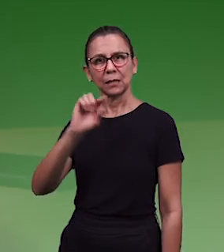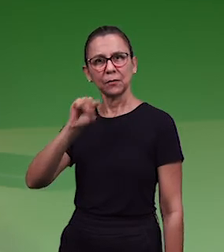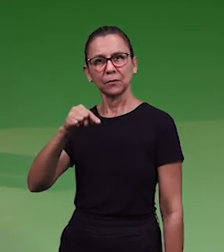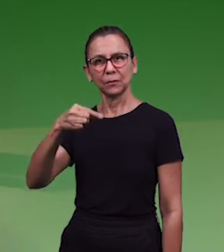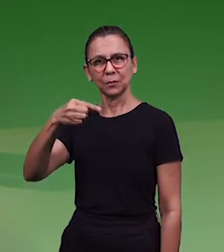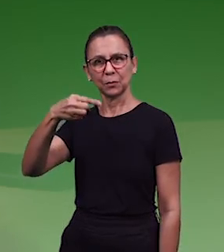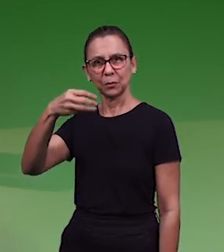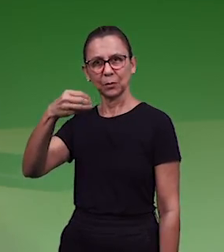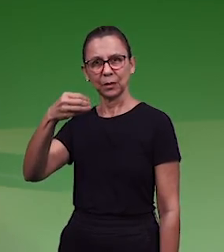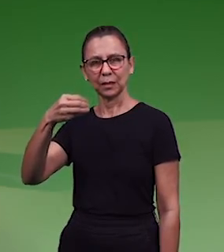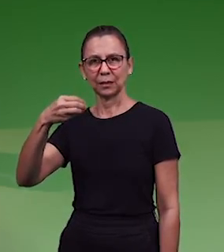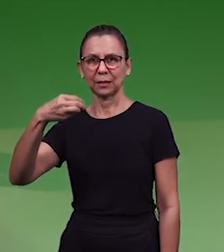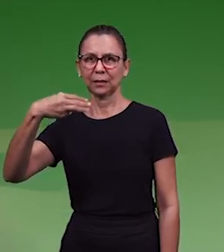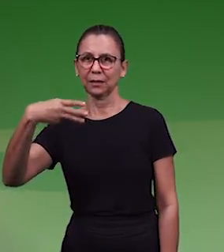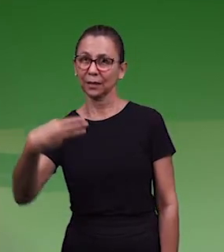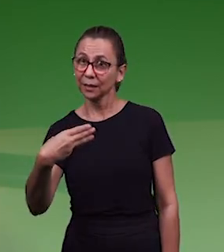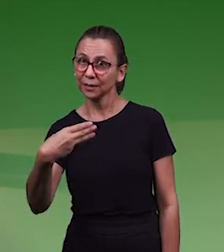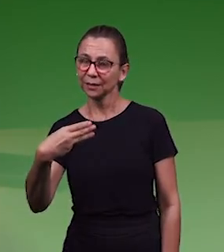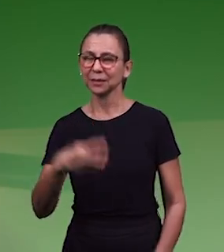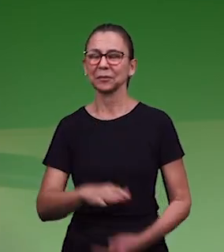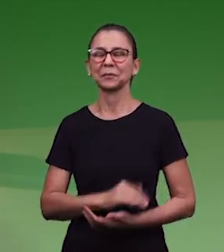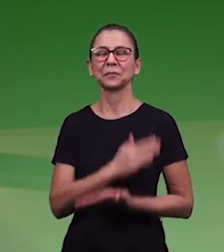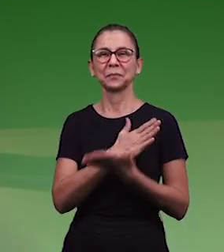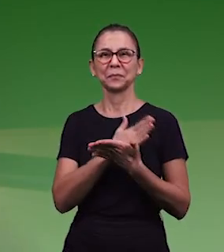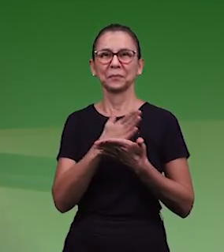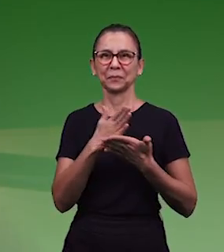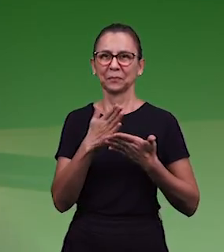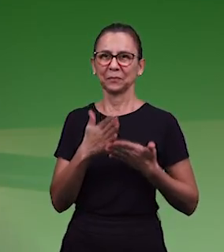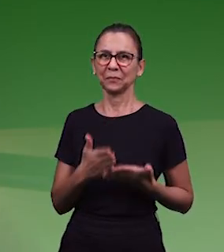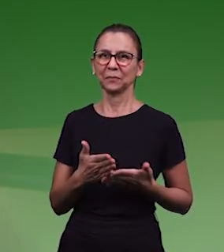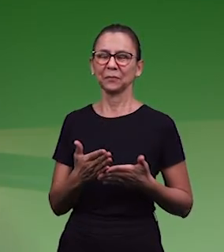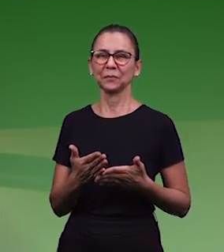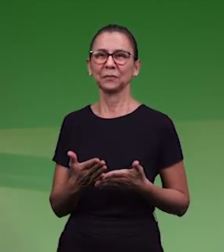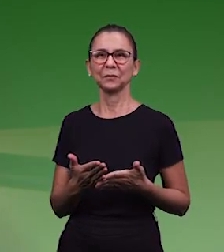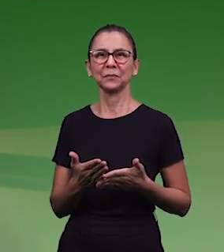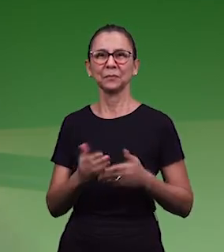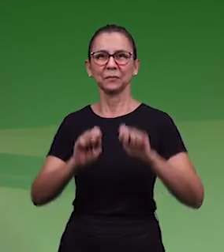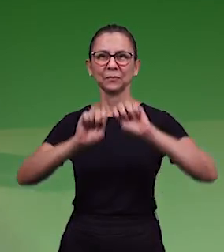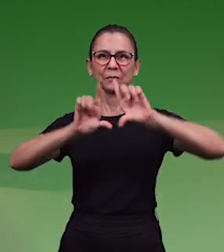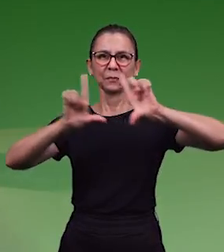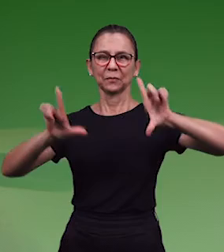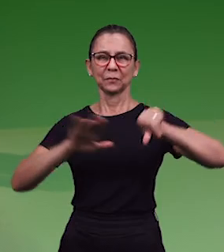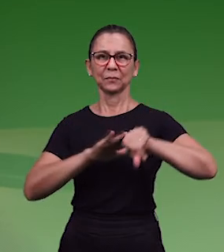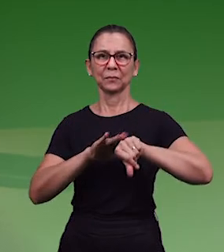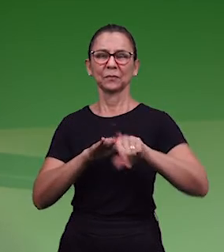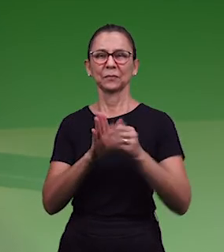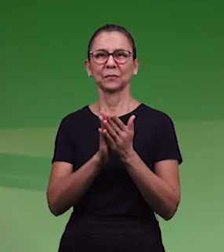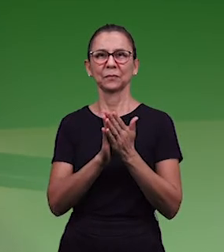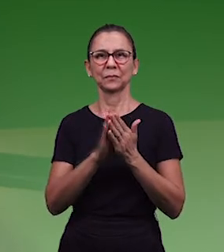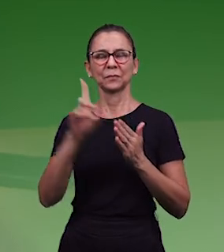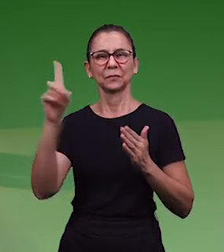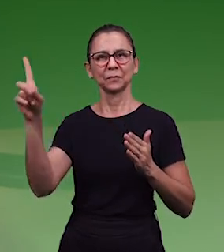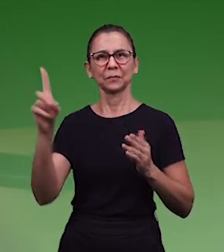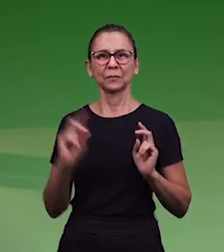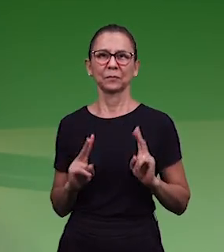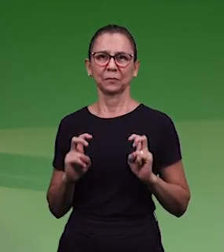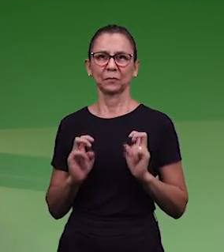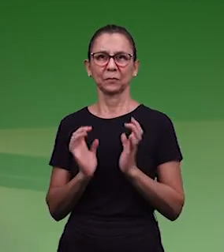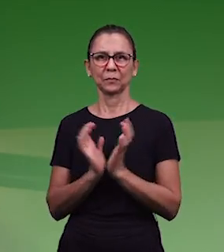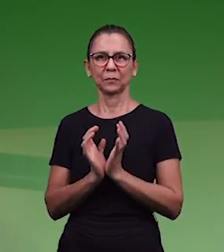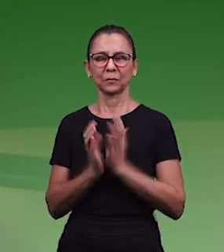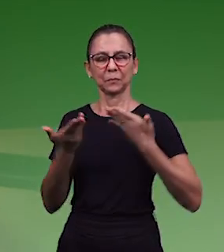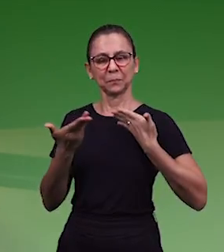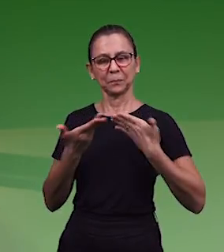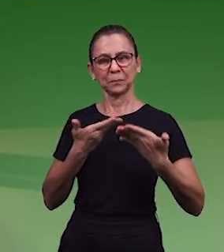nós estamos começando mais uma edição do programa Conversas Bíblicas com o tema Grupo de Assistência. E